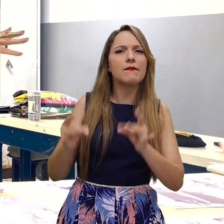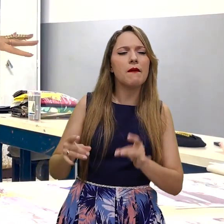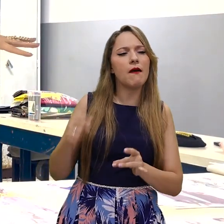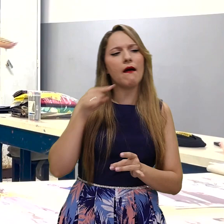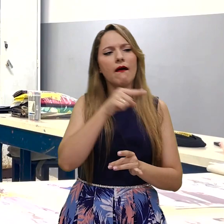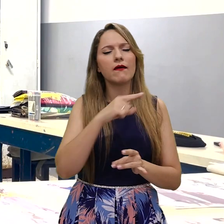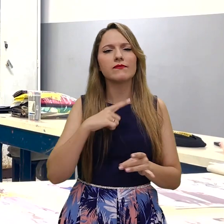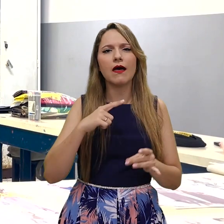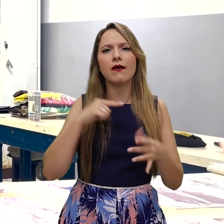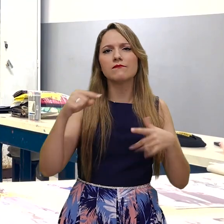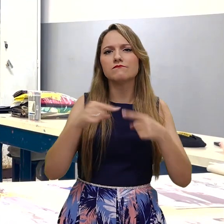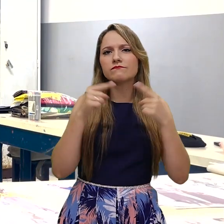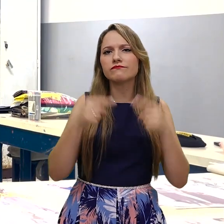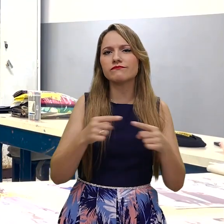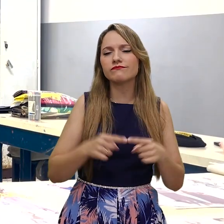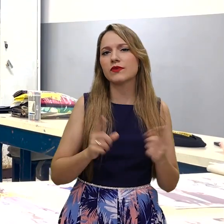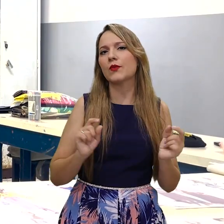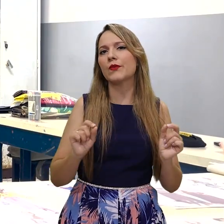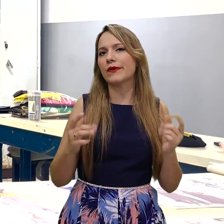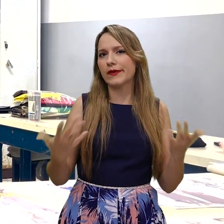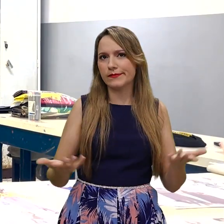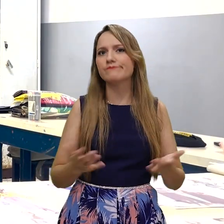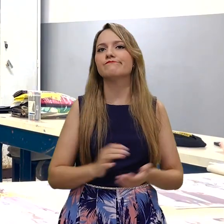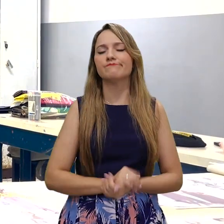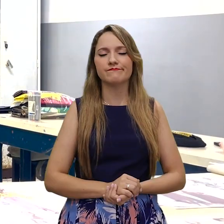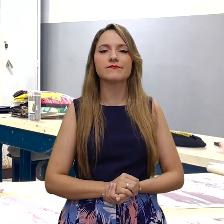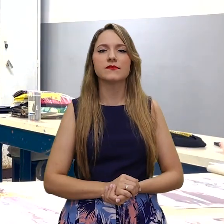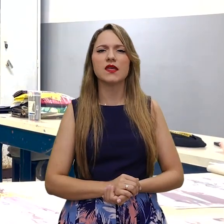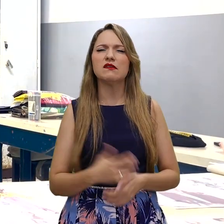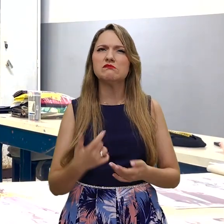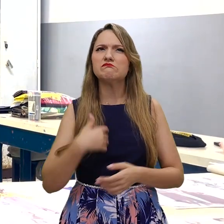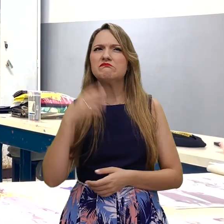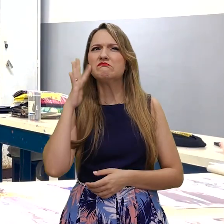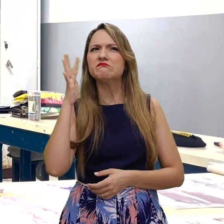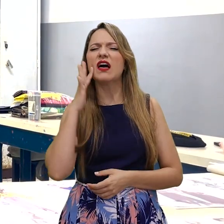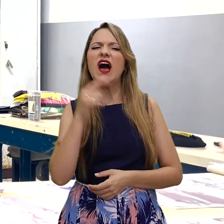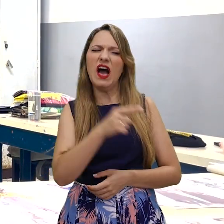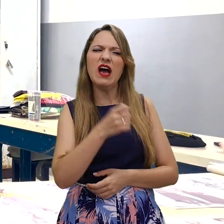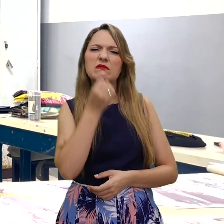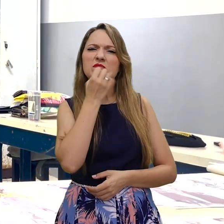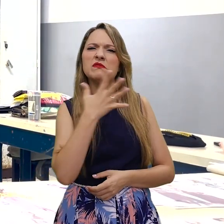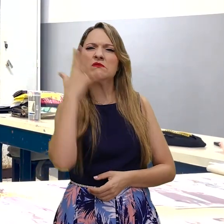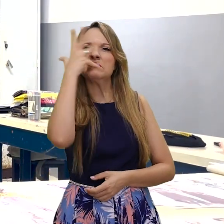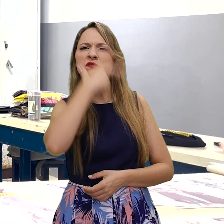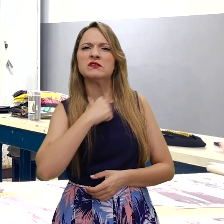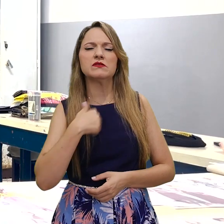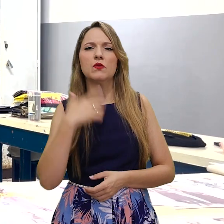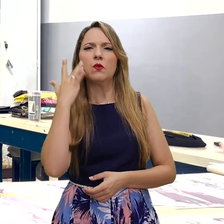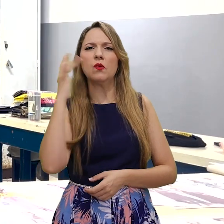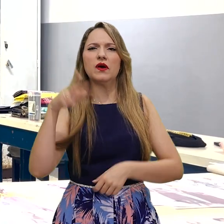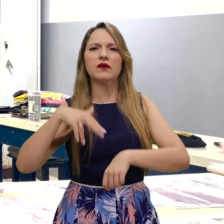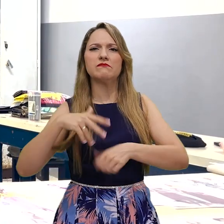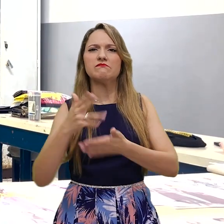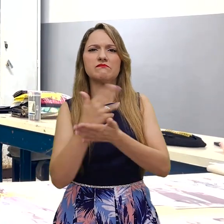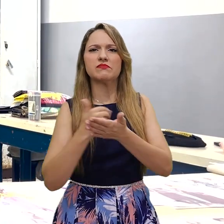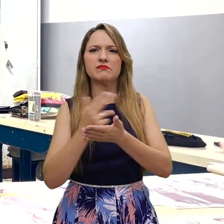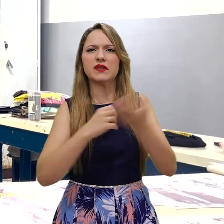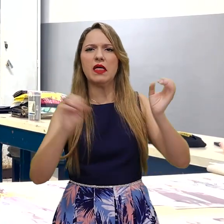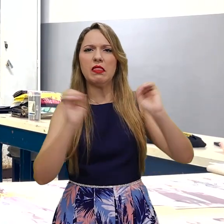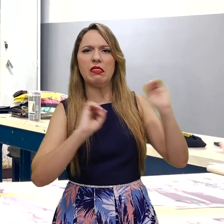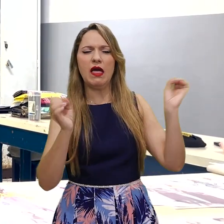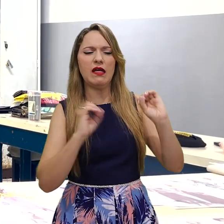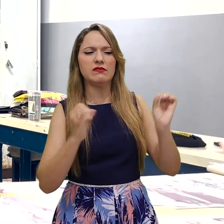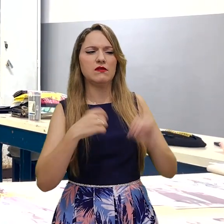nossa, mas que bacana, que bonito, isso aí não é para mim, porque eu não sei desenhar. E aí é que tá. Se você sabe escrever, e